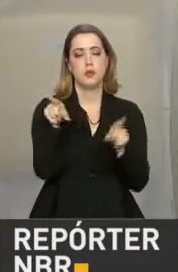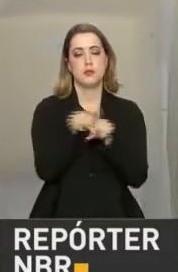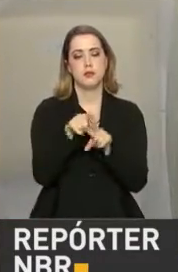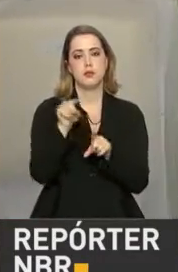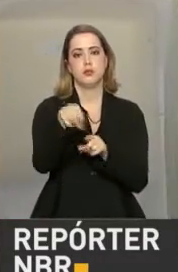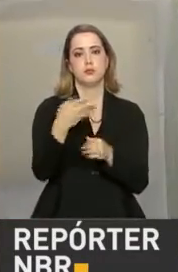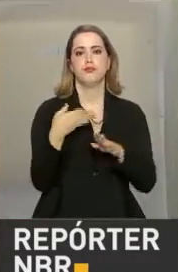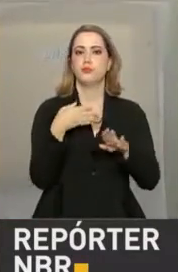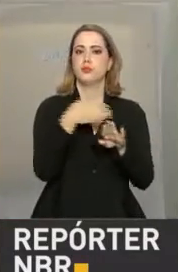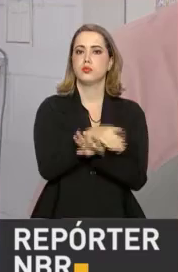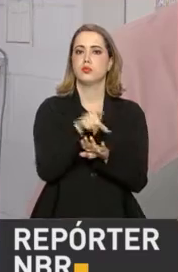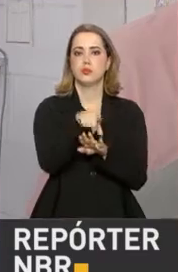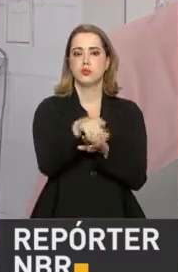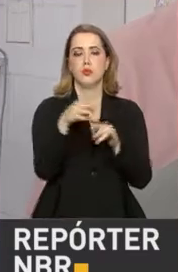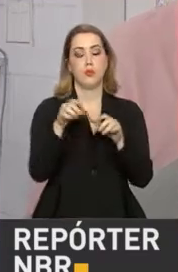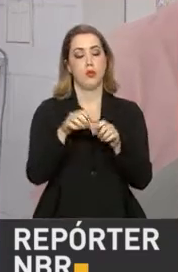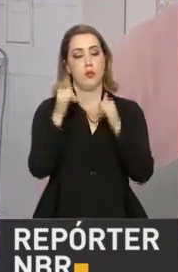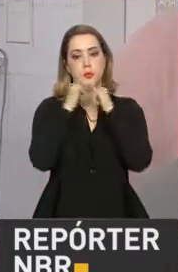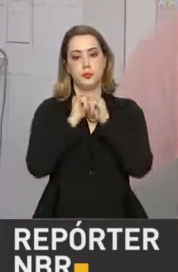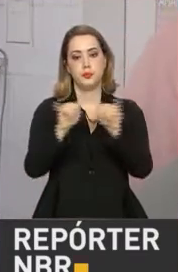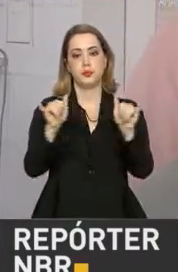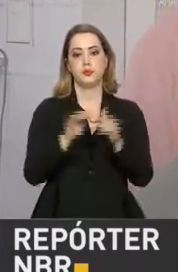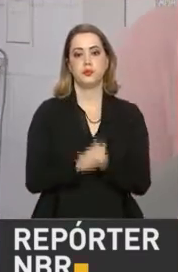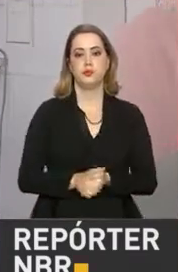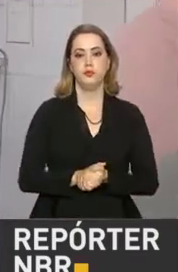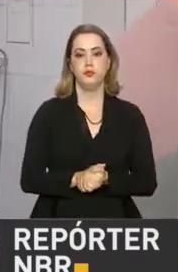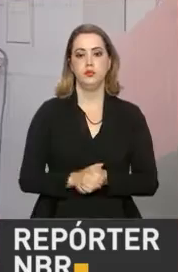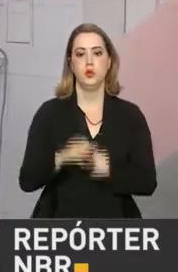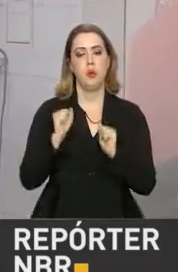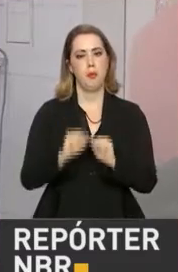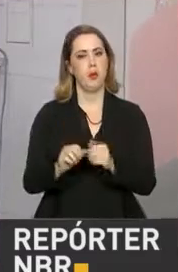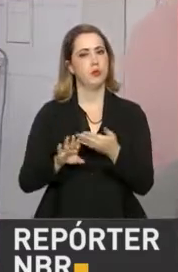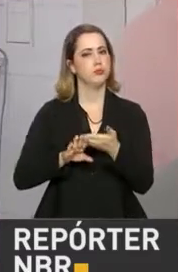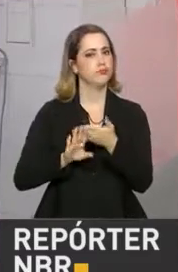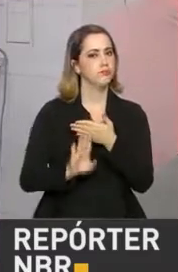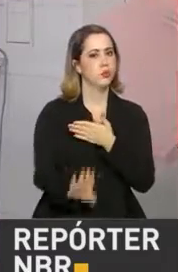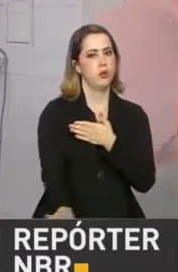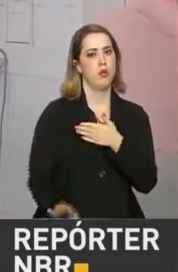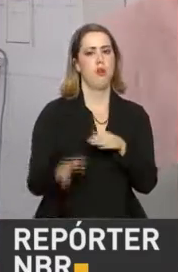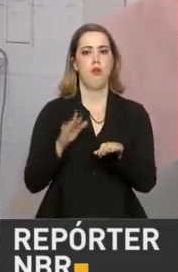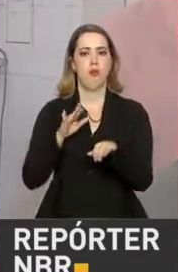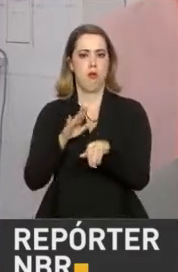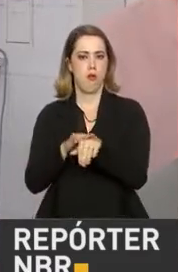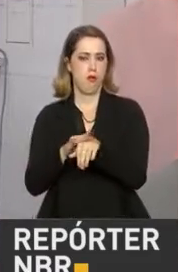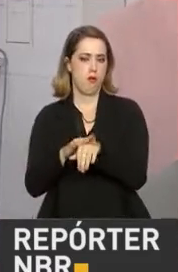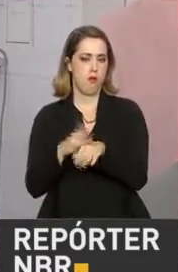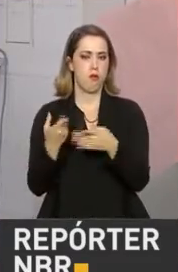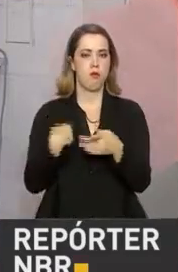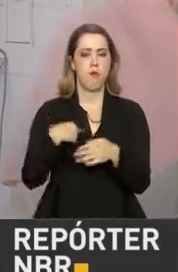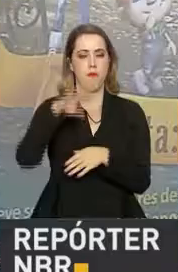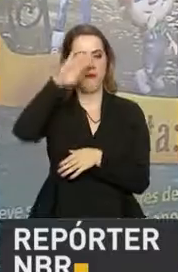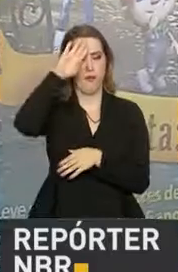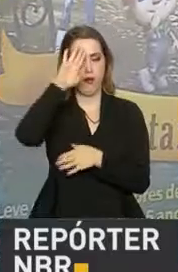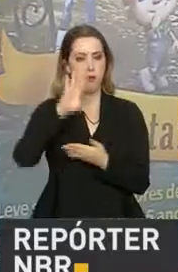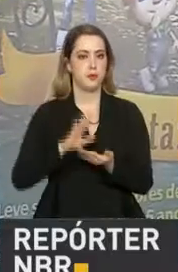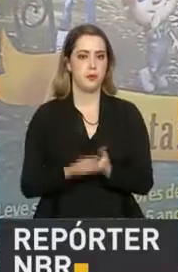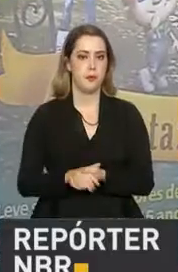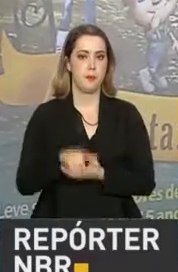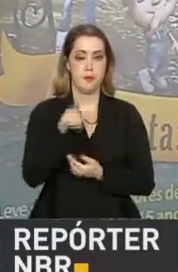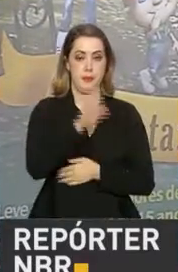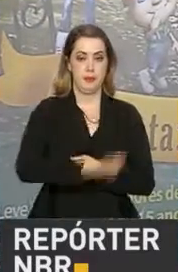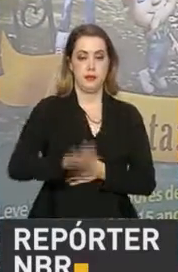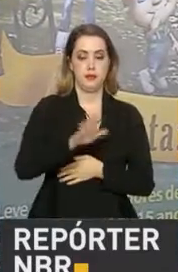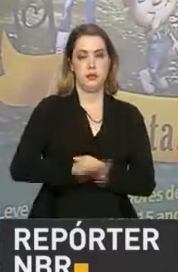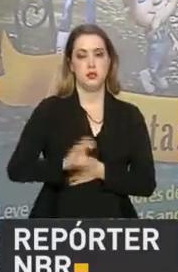fazem parte da campanha a gente pode até se prevenindo é como a contra a futura febre que a gente pode ter a criança